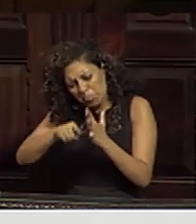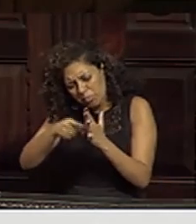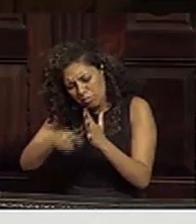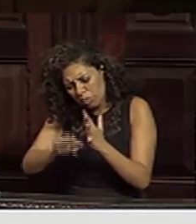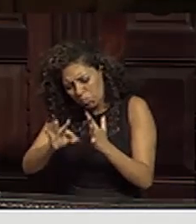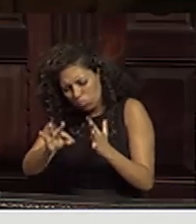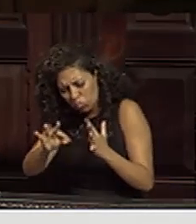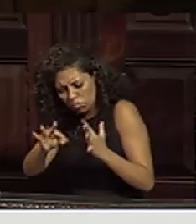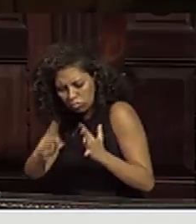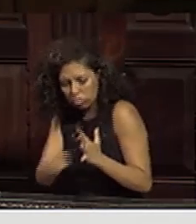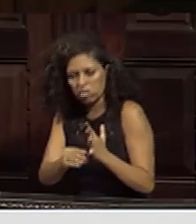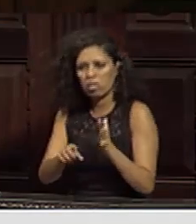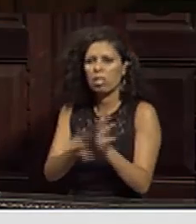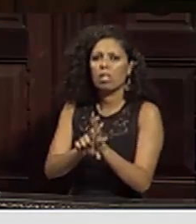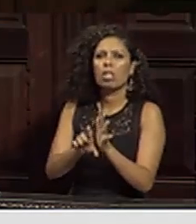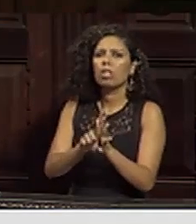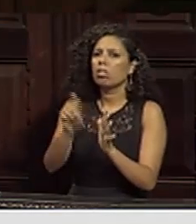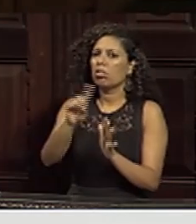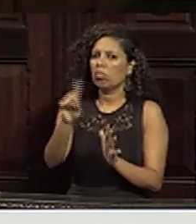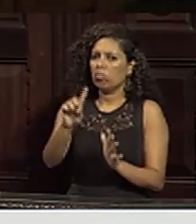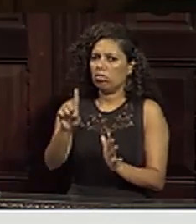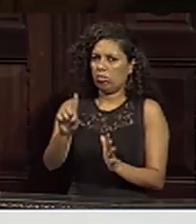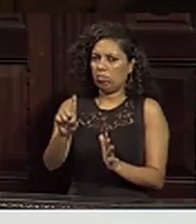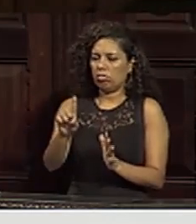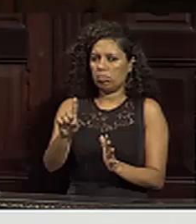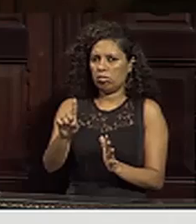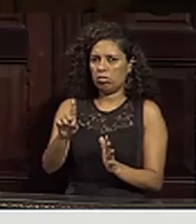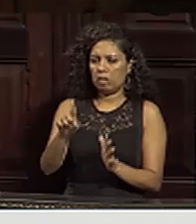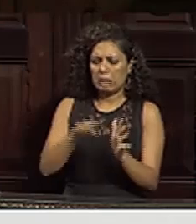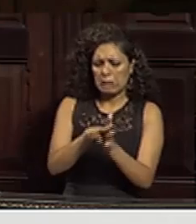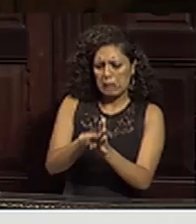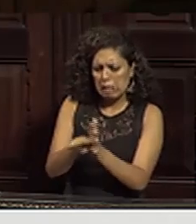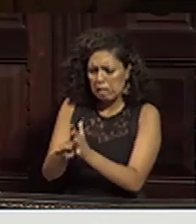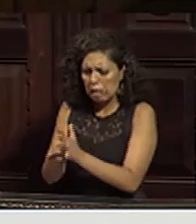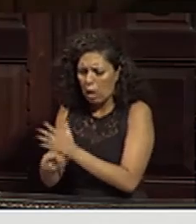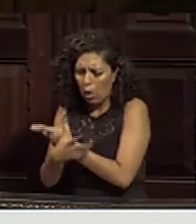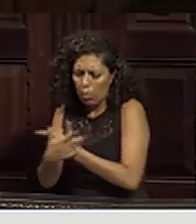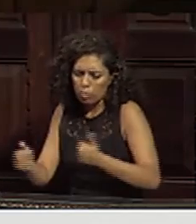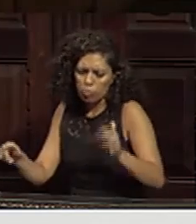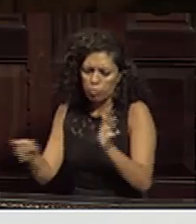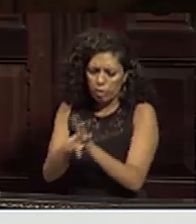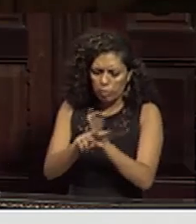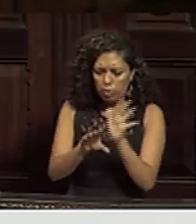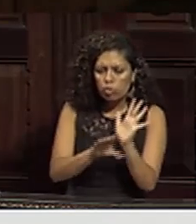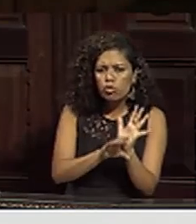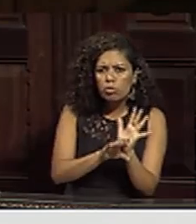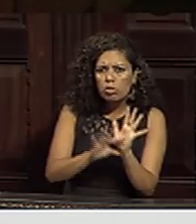as nuances de análise das constituições,